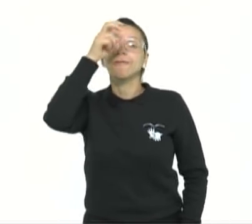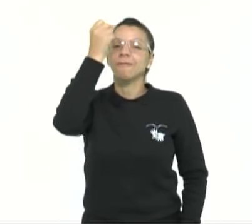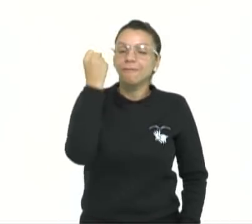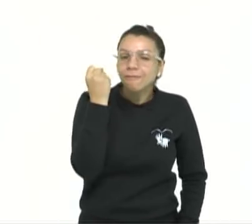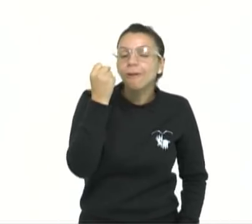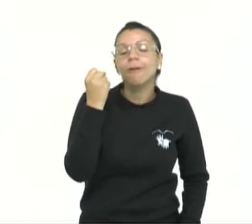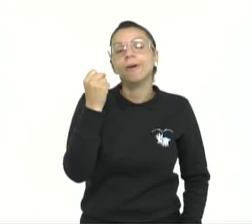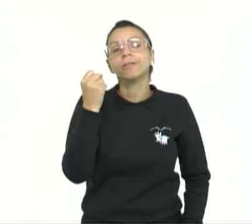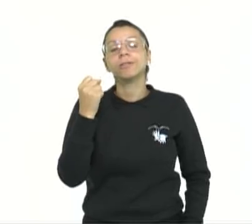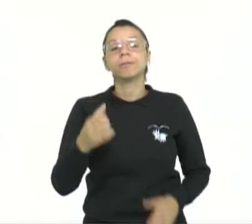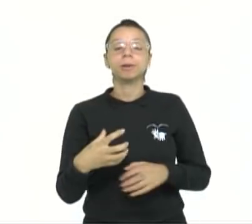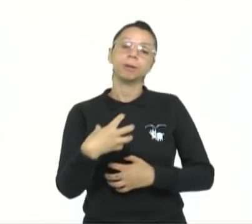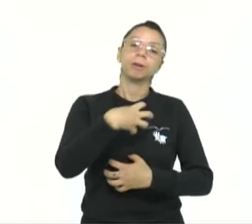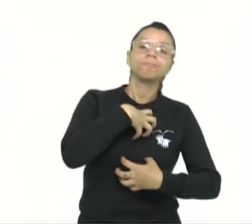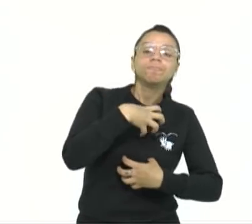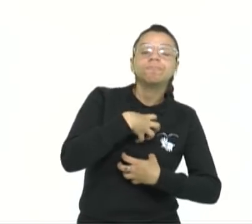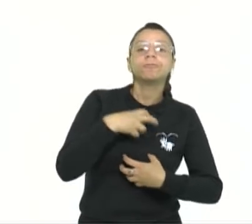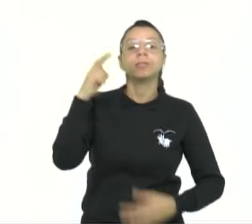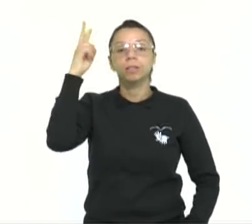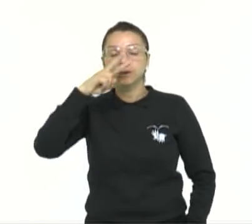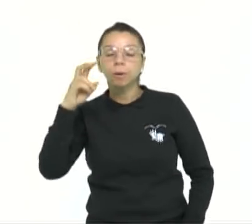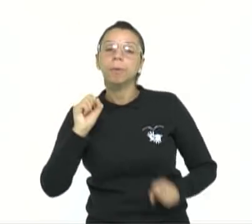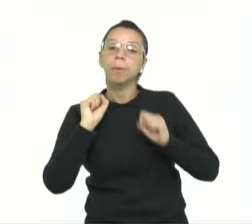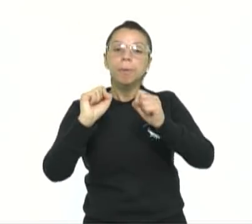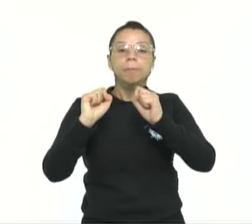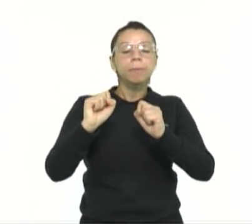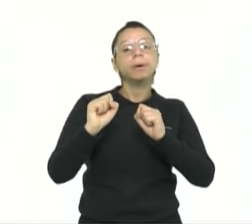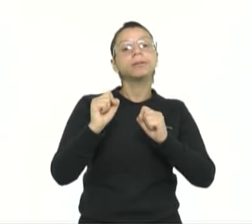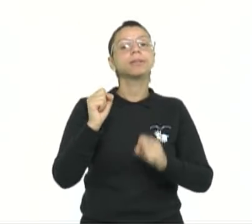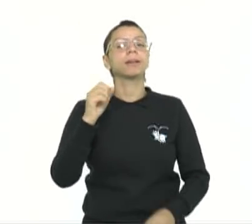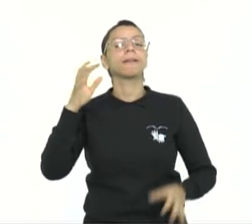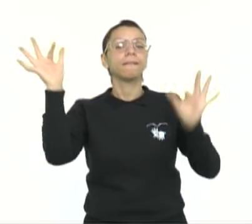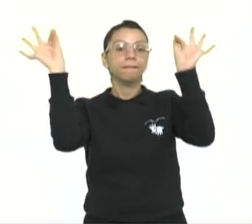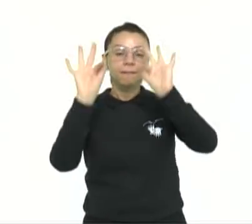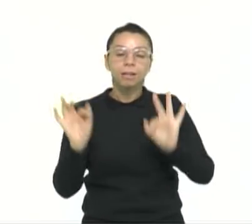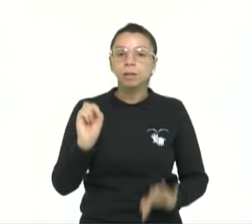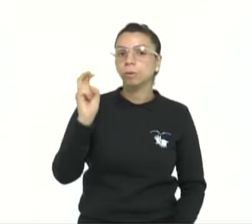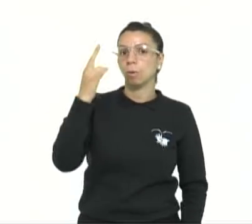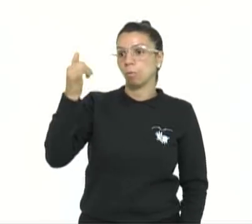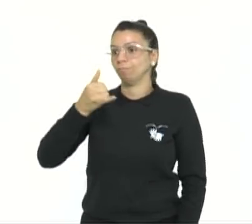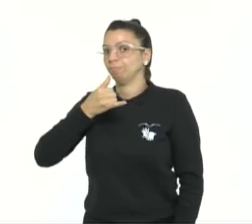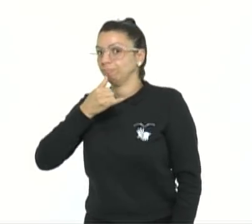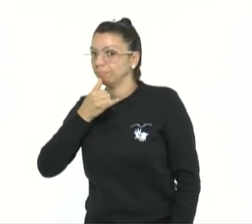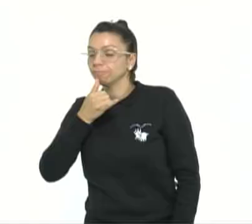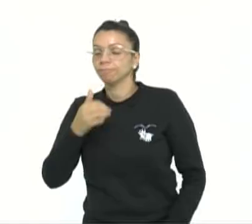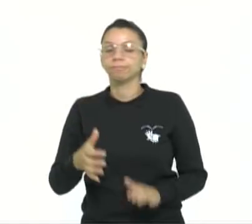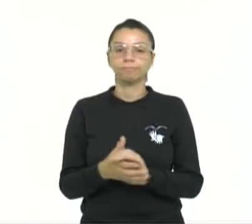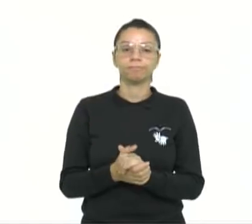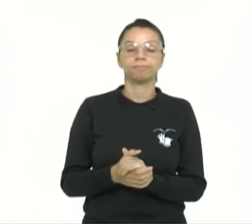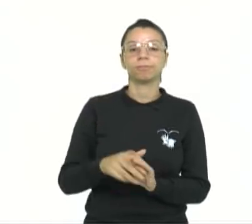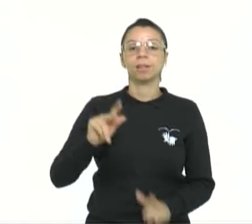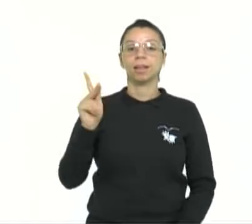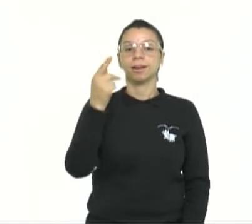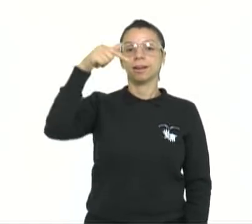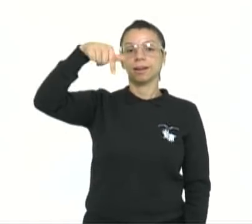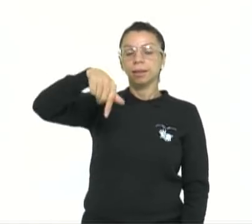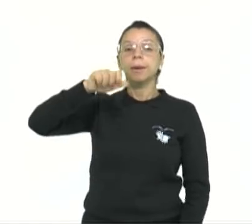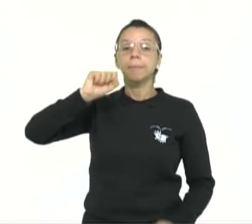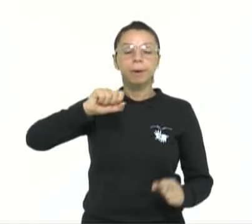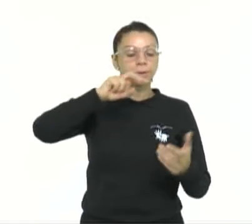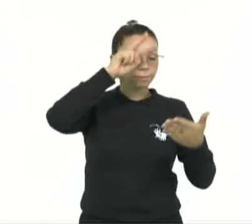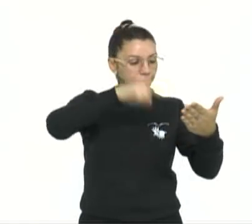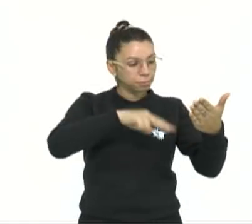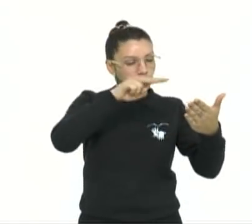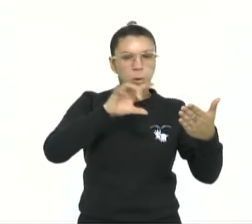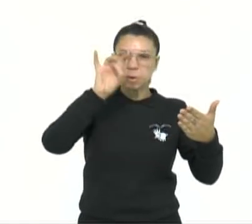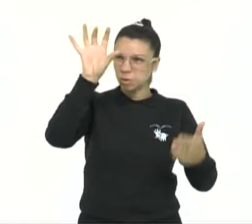ser alegre ou mais séria, misteriosa. Ou letra B. As HQs podem ser lidas apenas